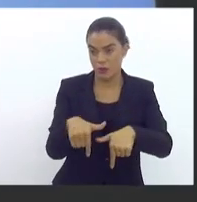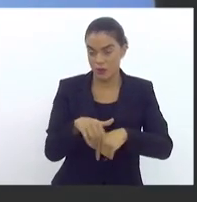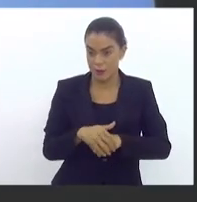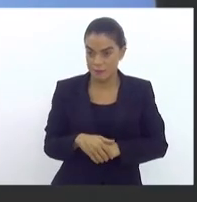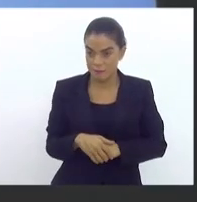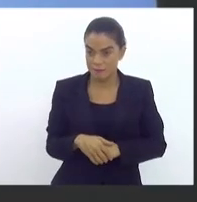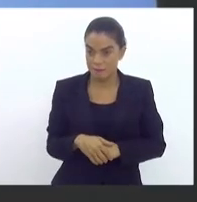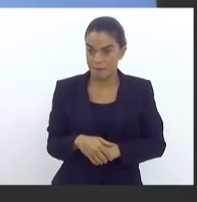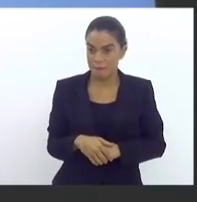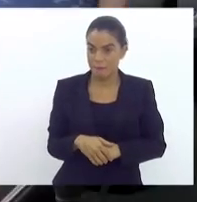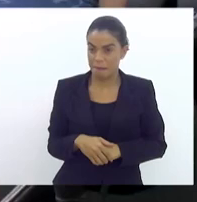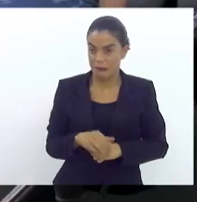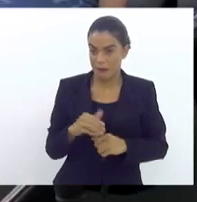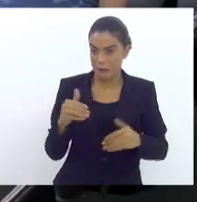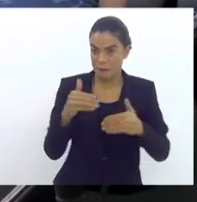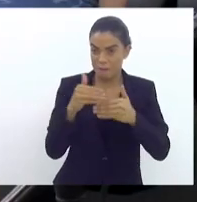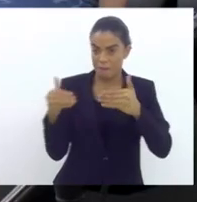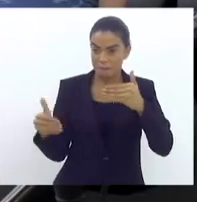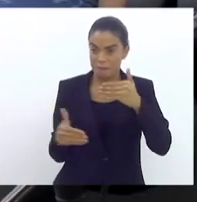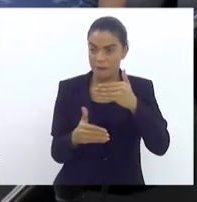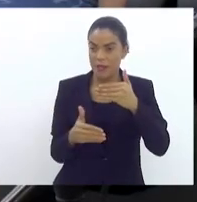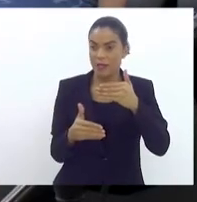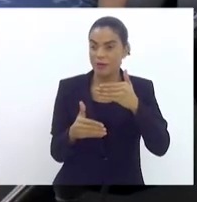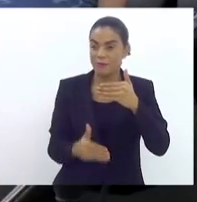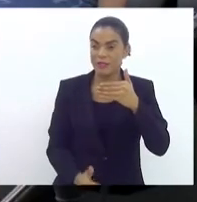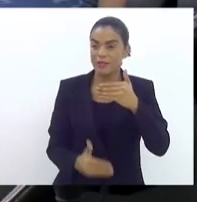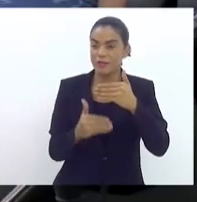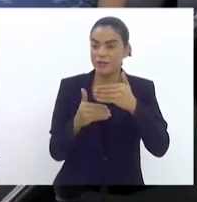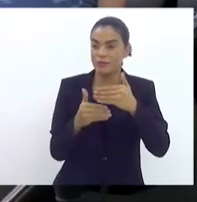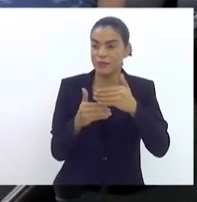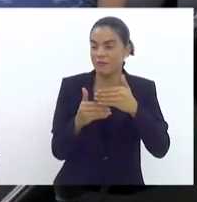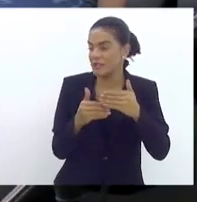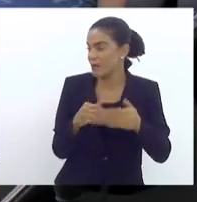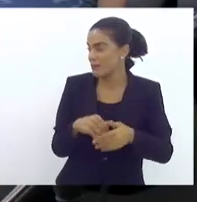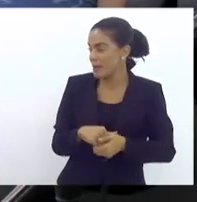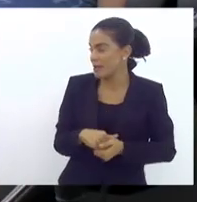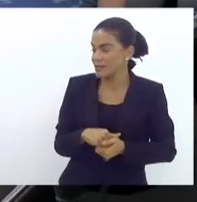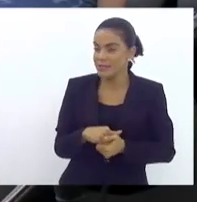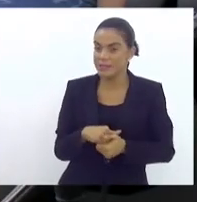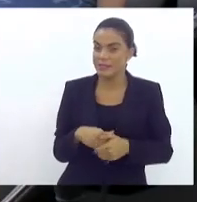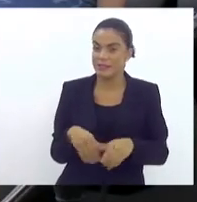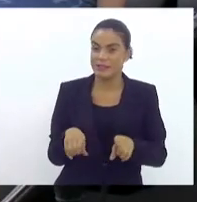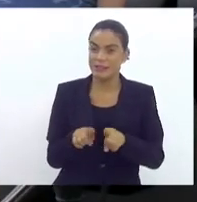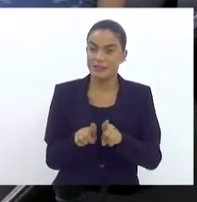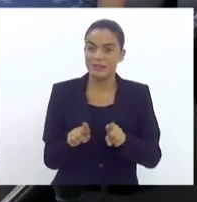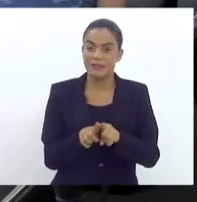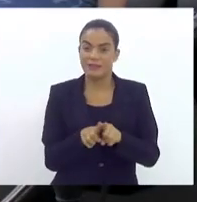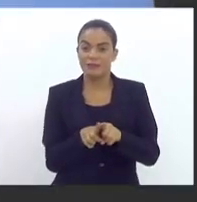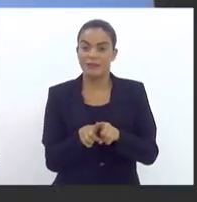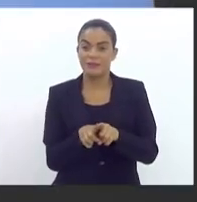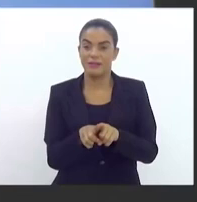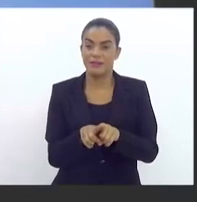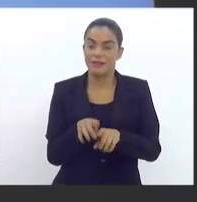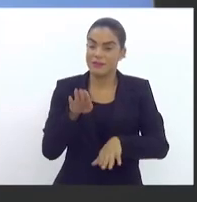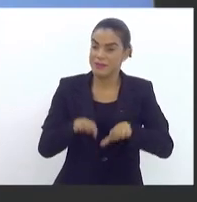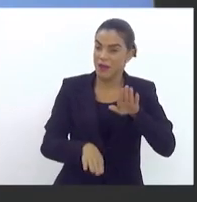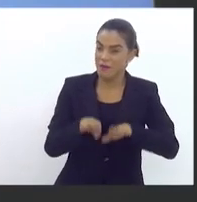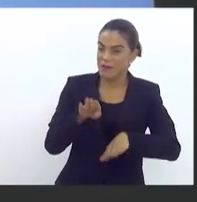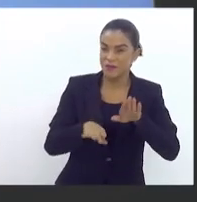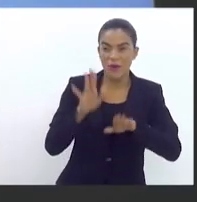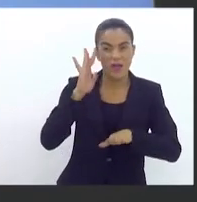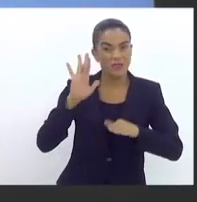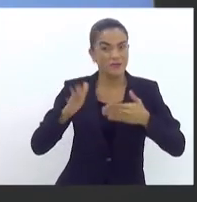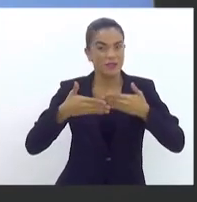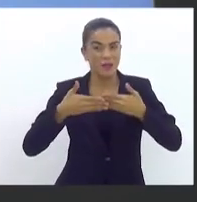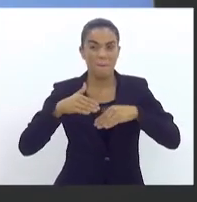bom se puder passar o próximo item é a postura das autoridades policiais judiciais talvez acho finalizei